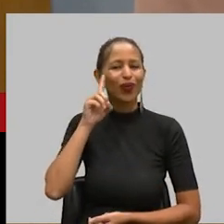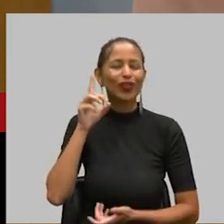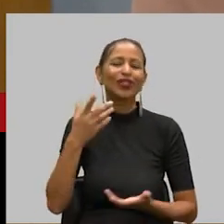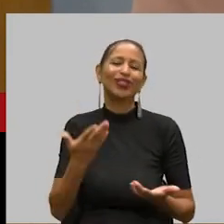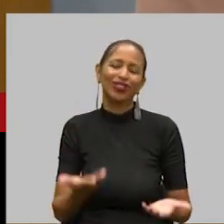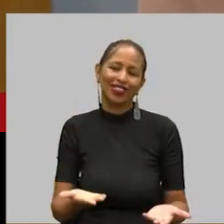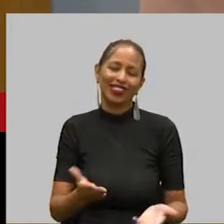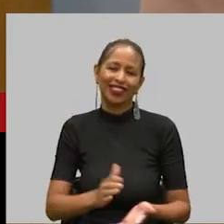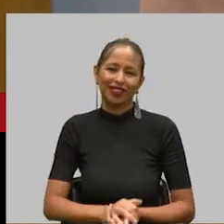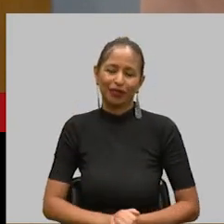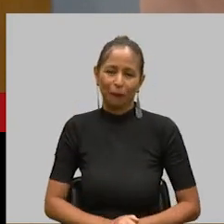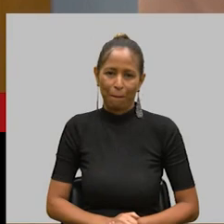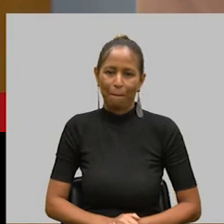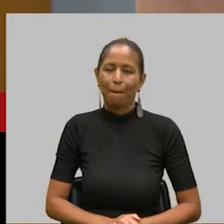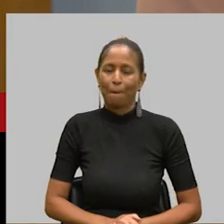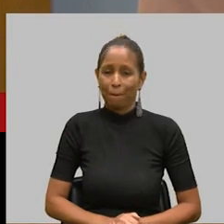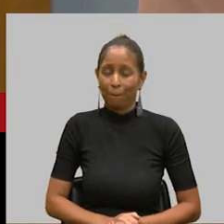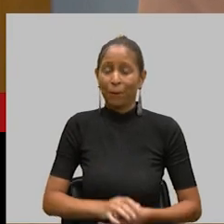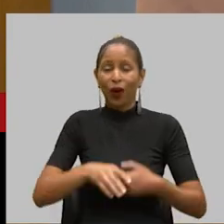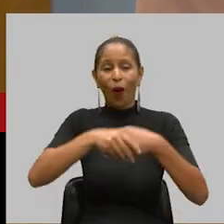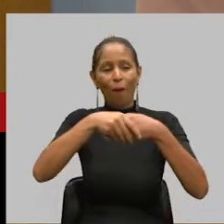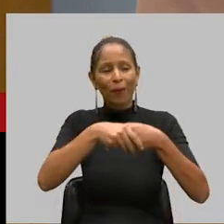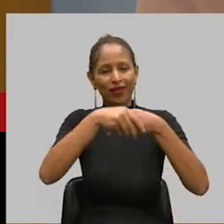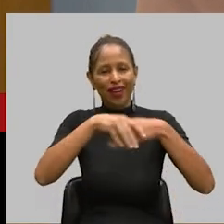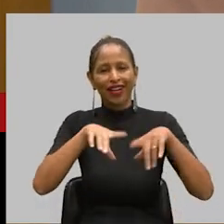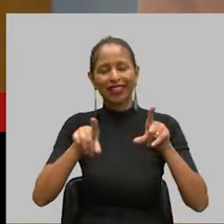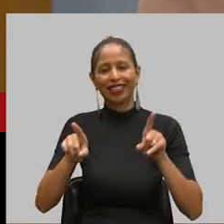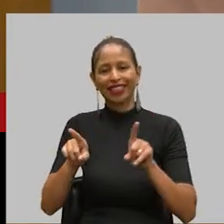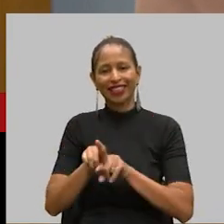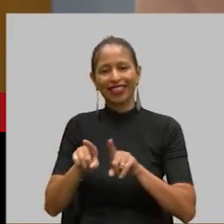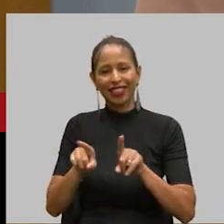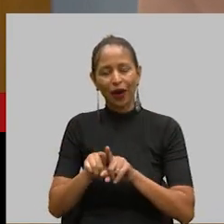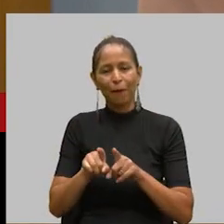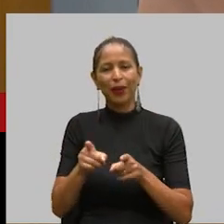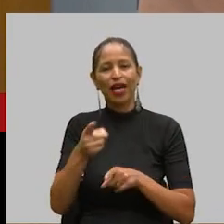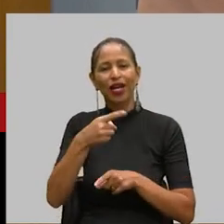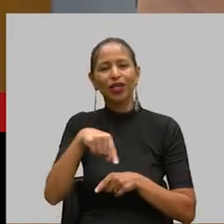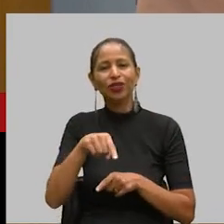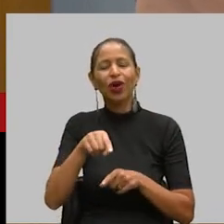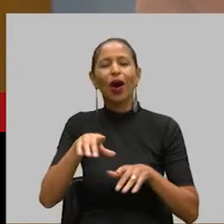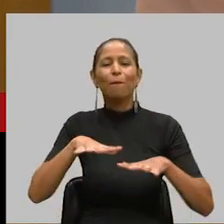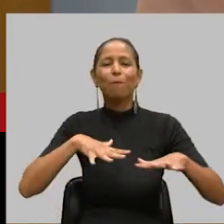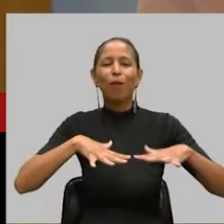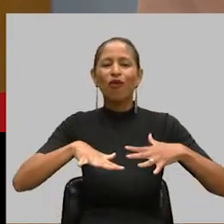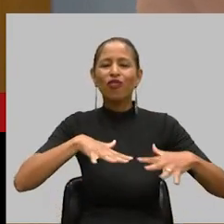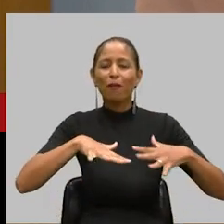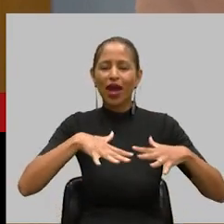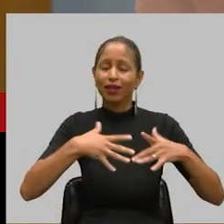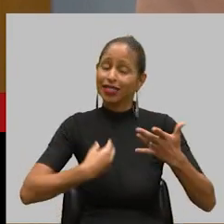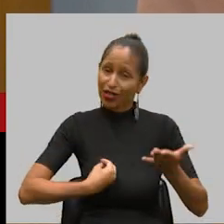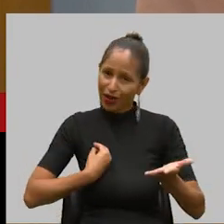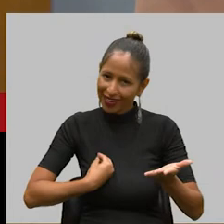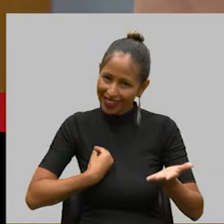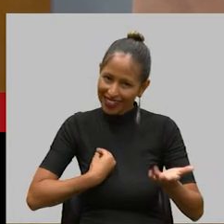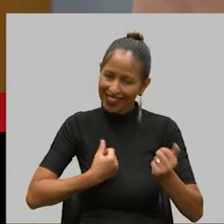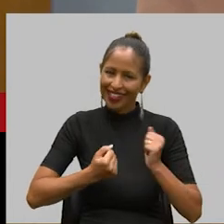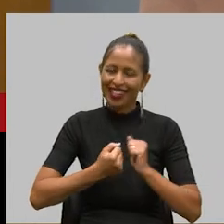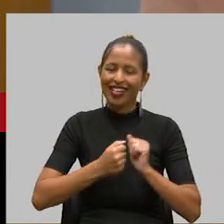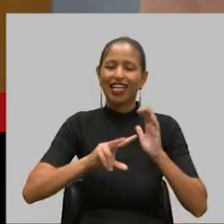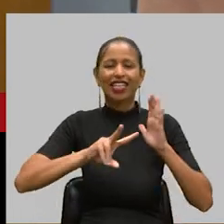escuto e cumprimentar também todos os movimentos aqui presente movimento